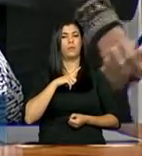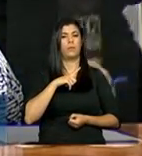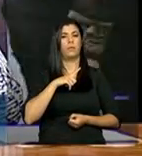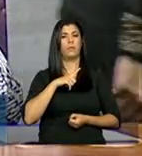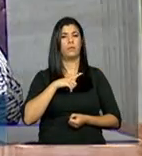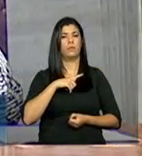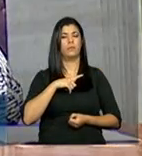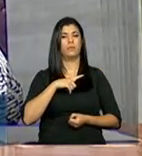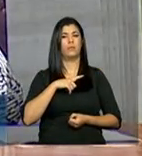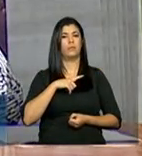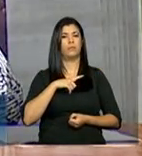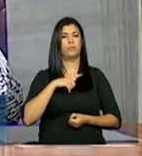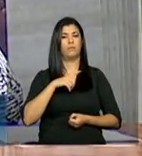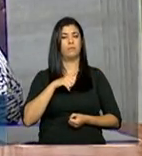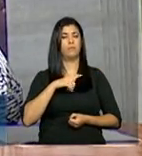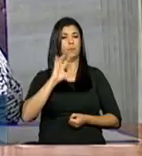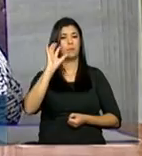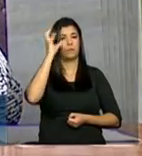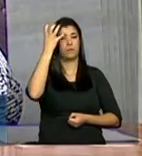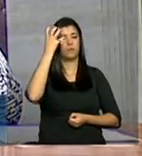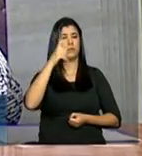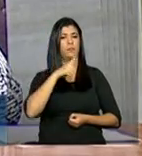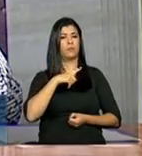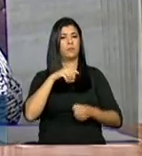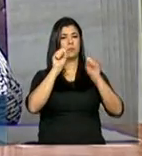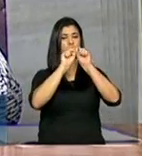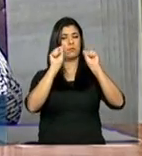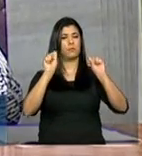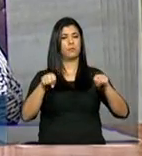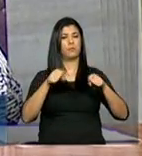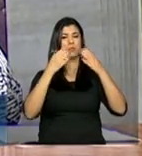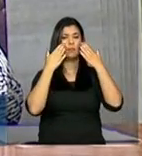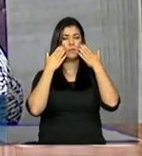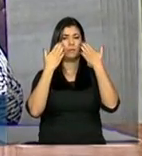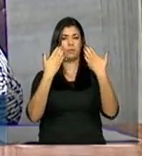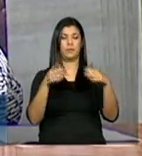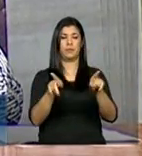para que tenhamos adotado essa sistemática de apresentações